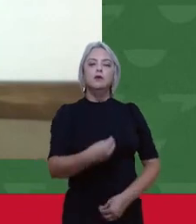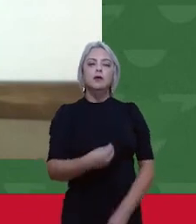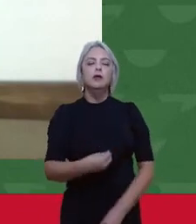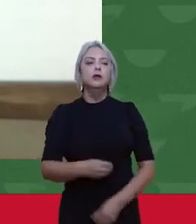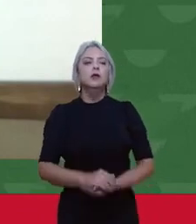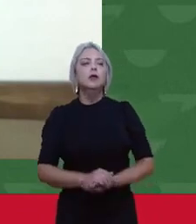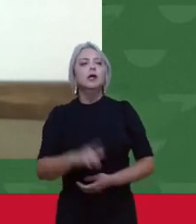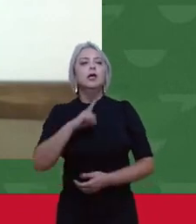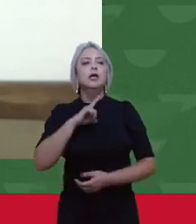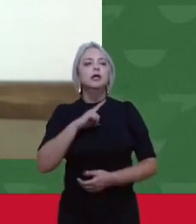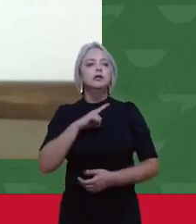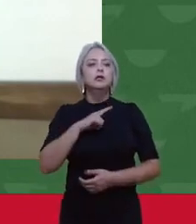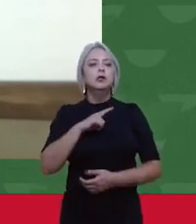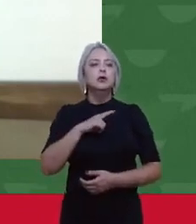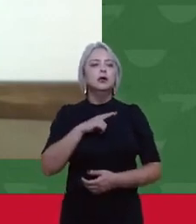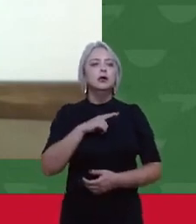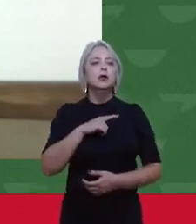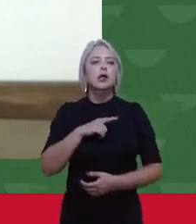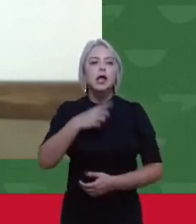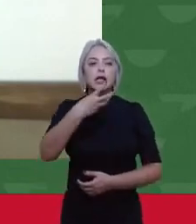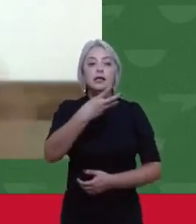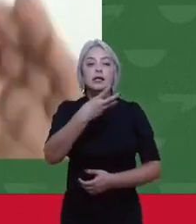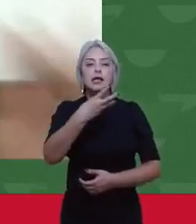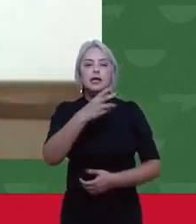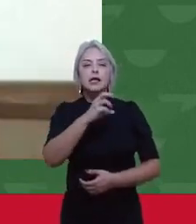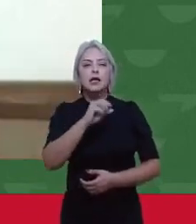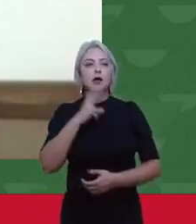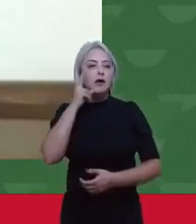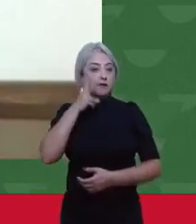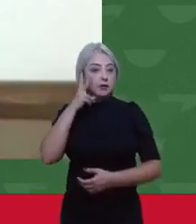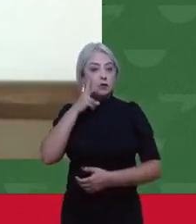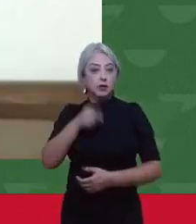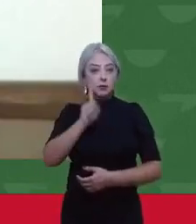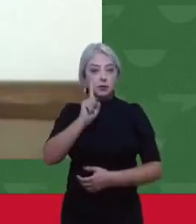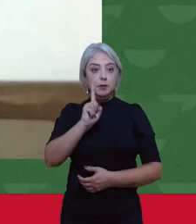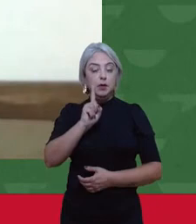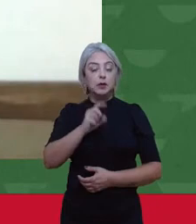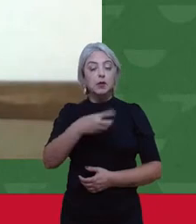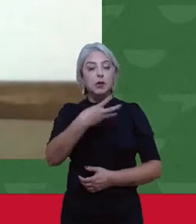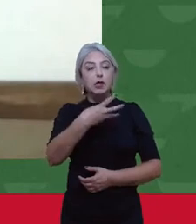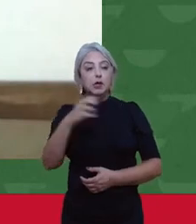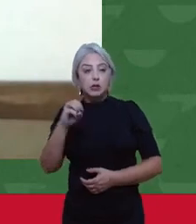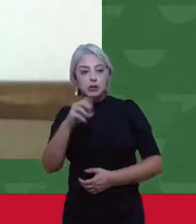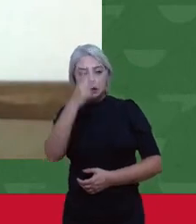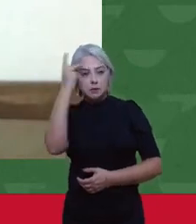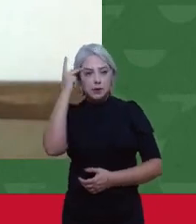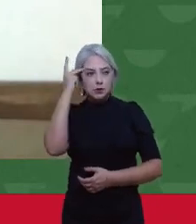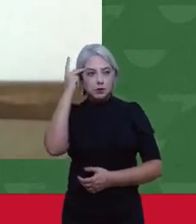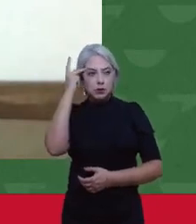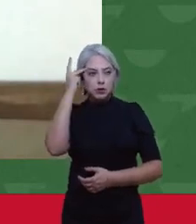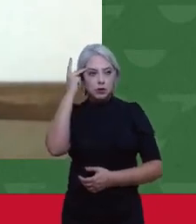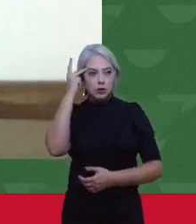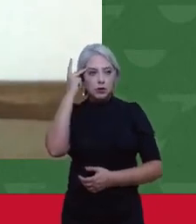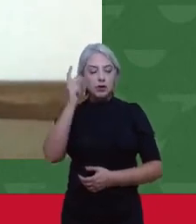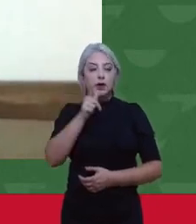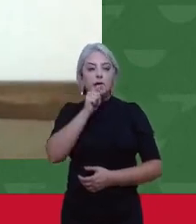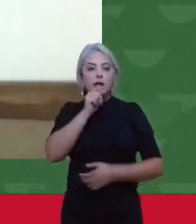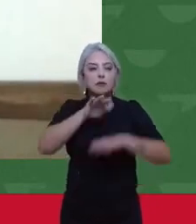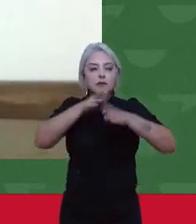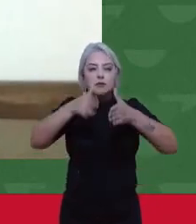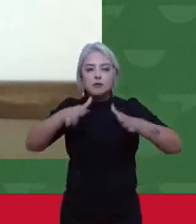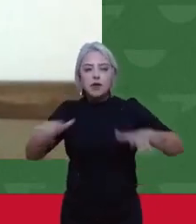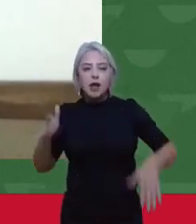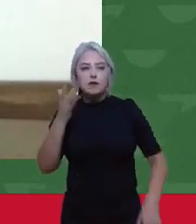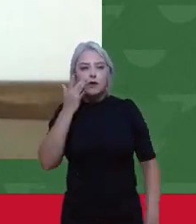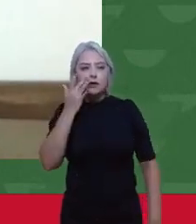época e éramos 300, eu era vereadora no primeiro mandato, éramos 300 pessoas na beira-mar de Fortaleza.